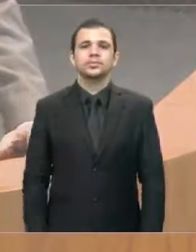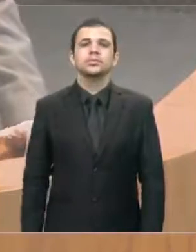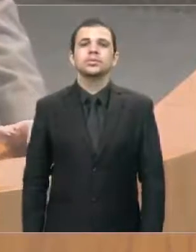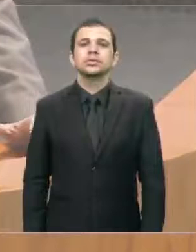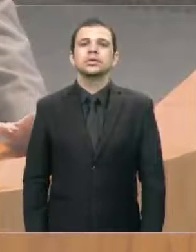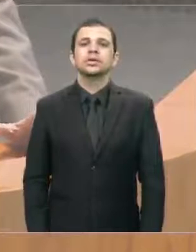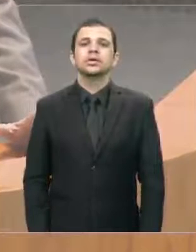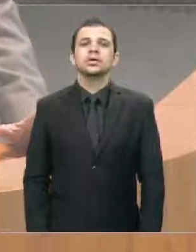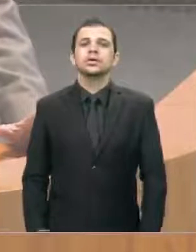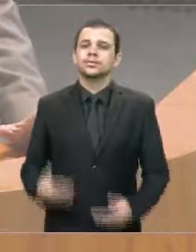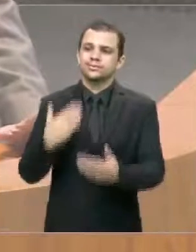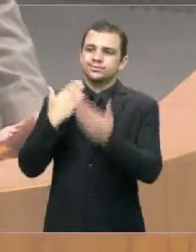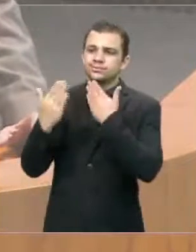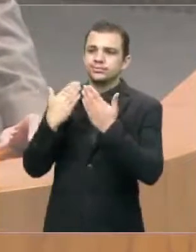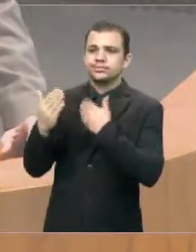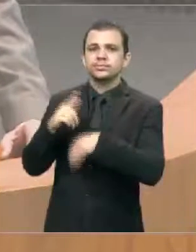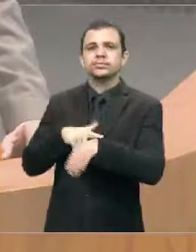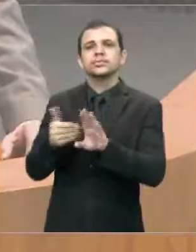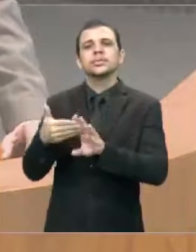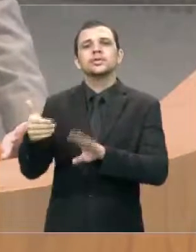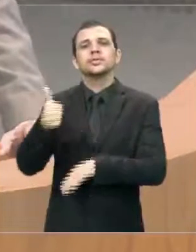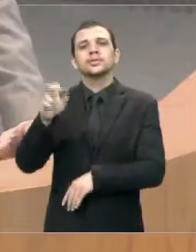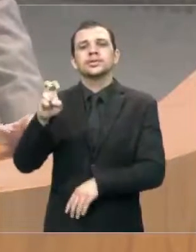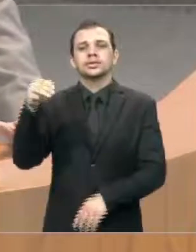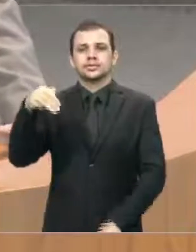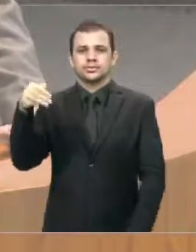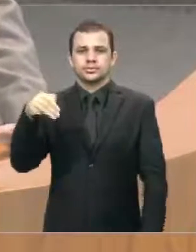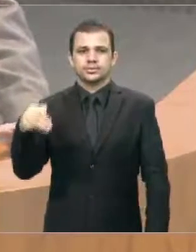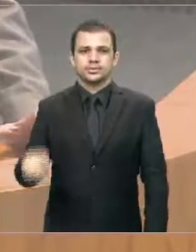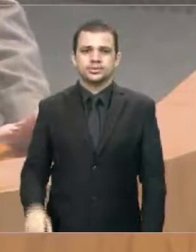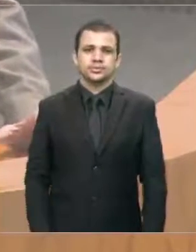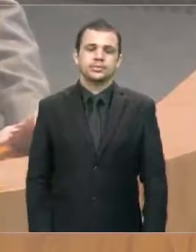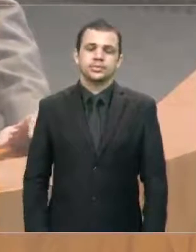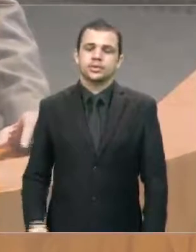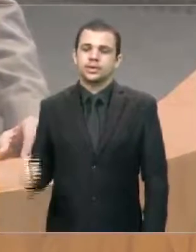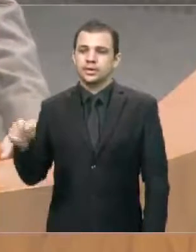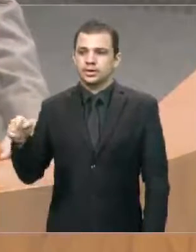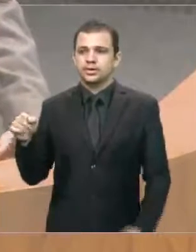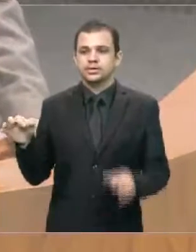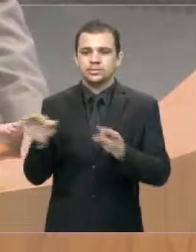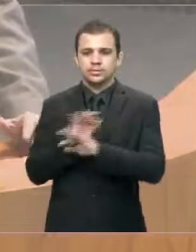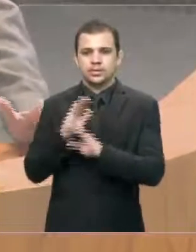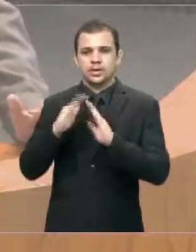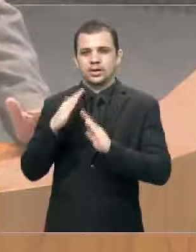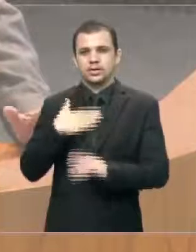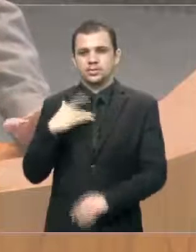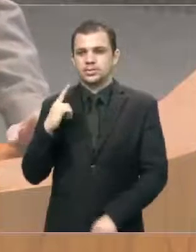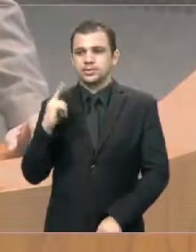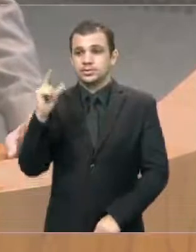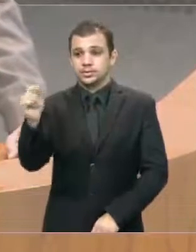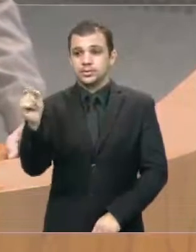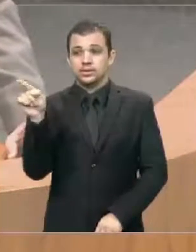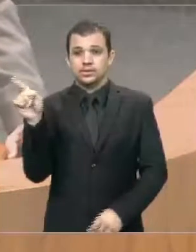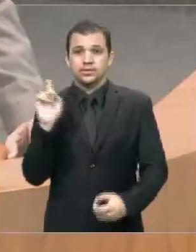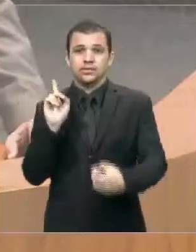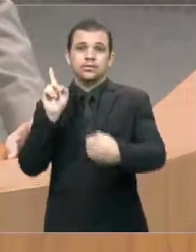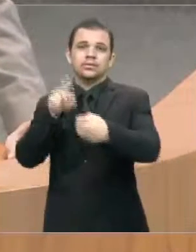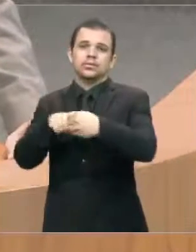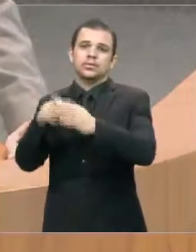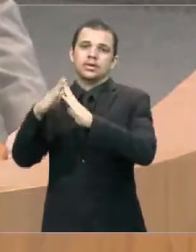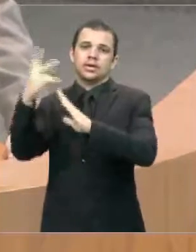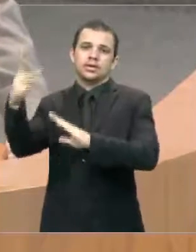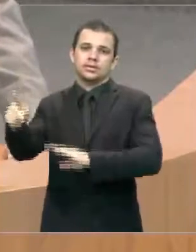E conversamos por 15 minutos. E ele, saindo da minha residência, ele retornava à sua